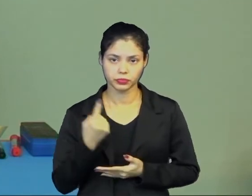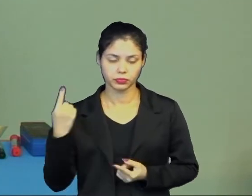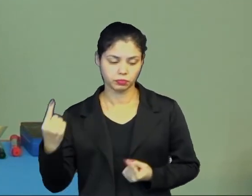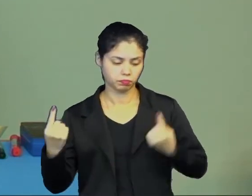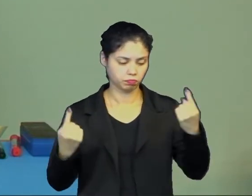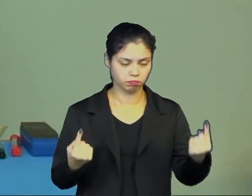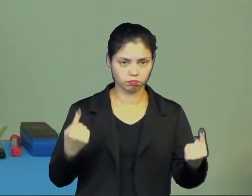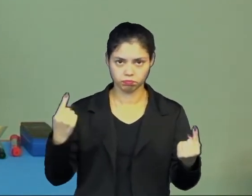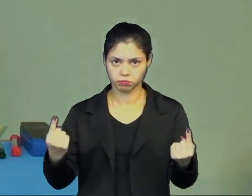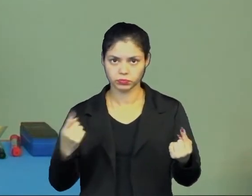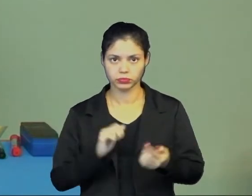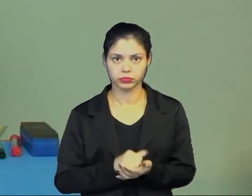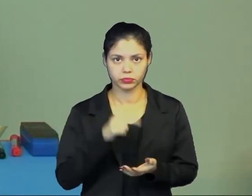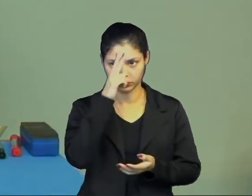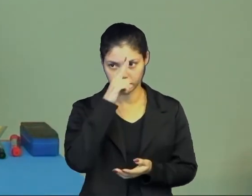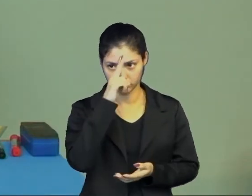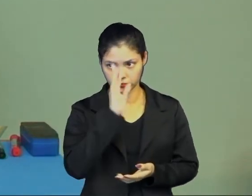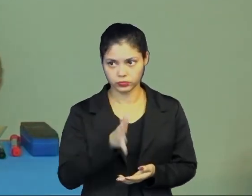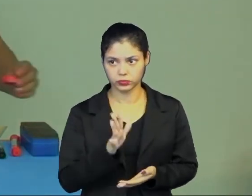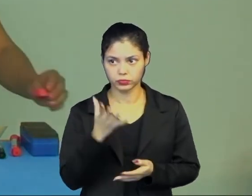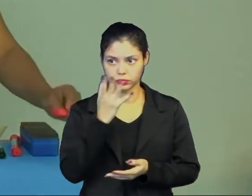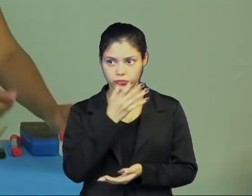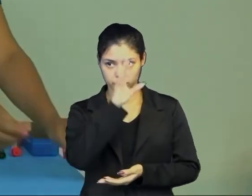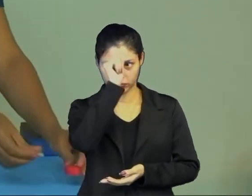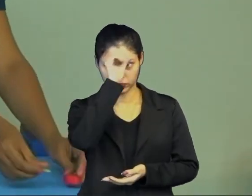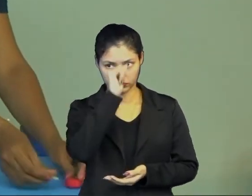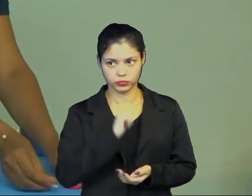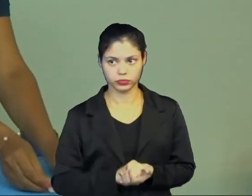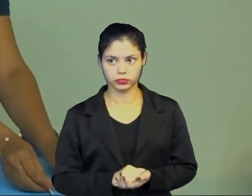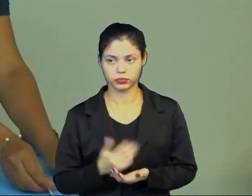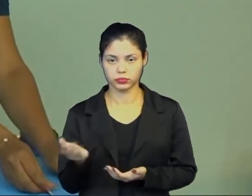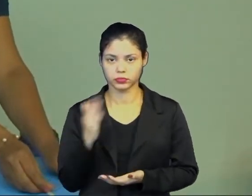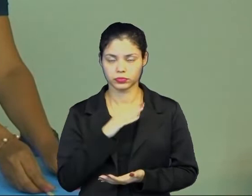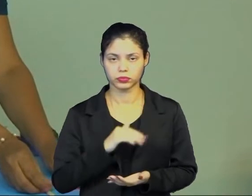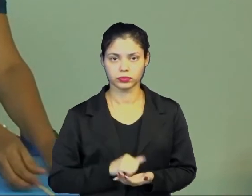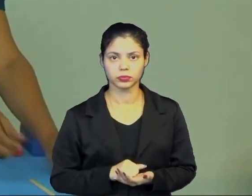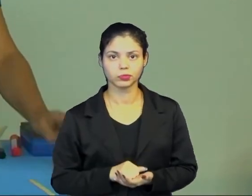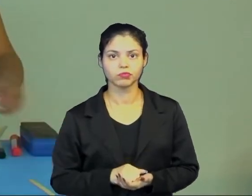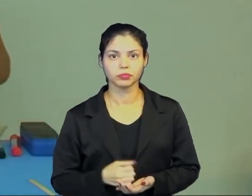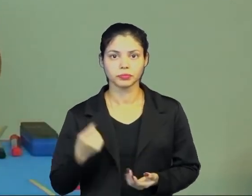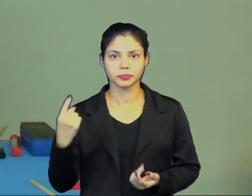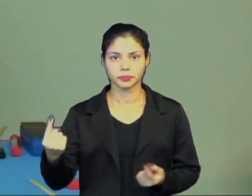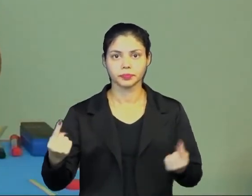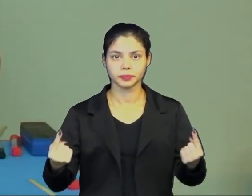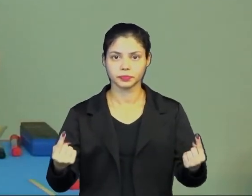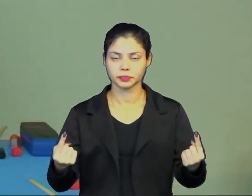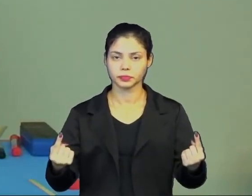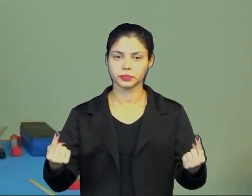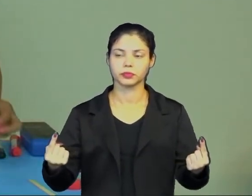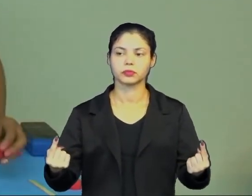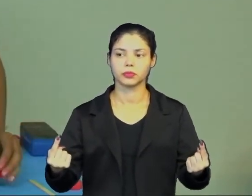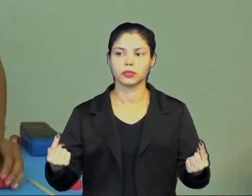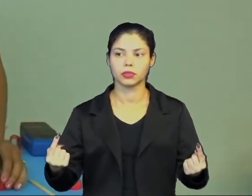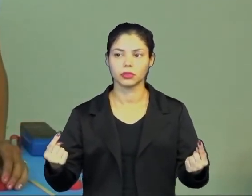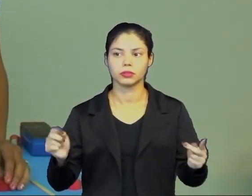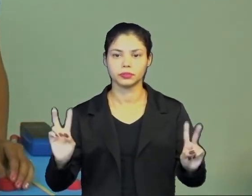cada coleção. Lembra que nós já aprendemos isso? Então, vamos lá. 1,